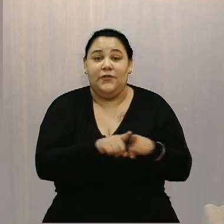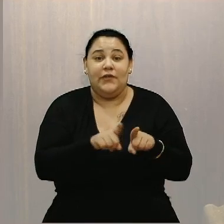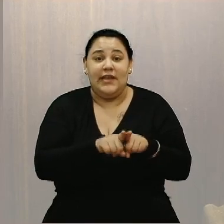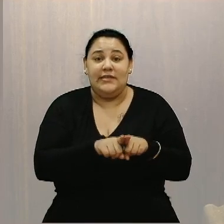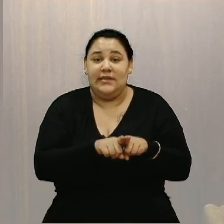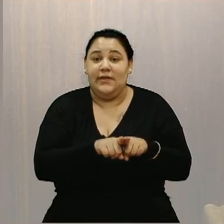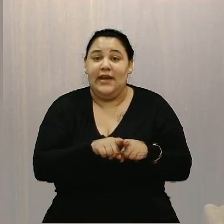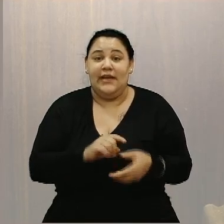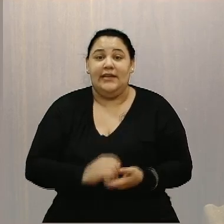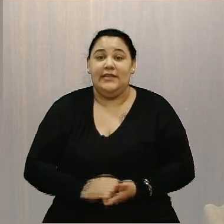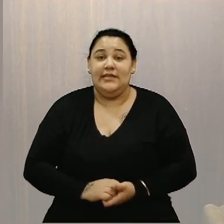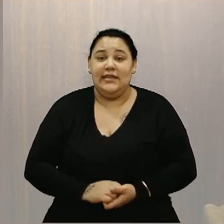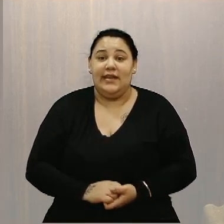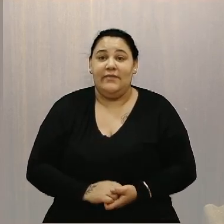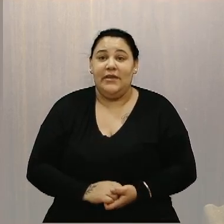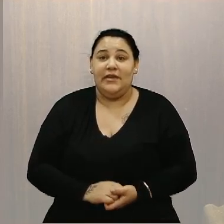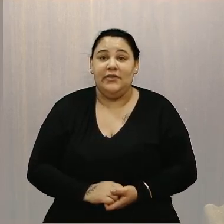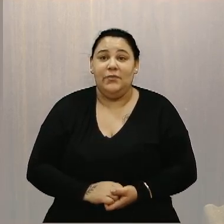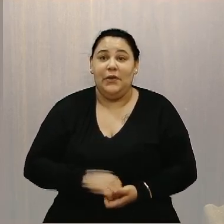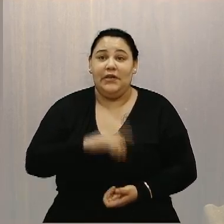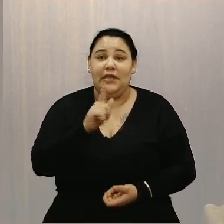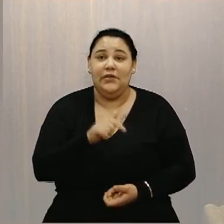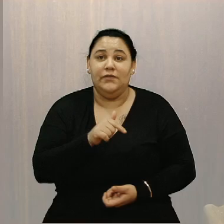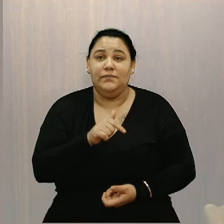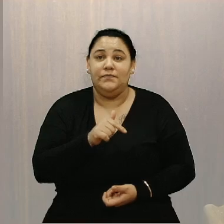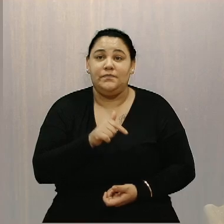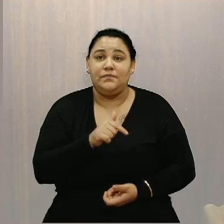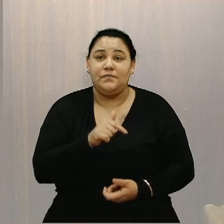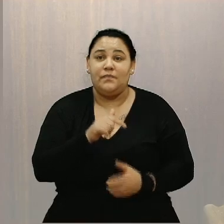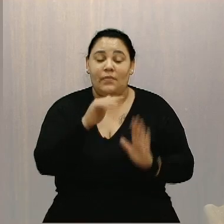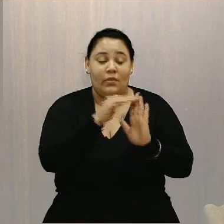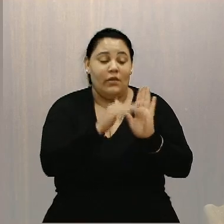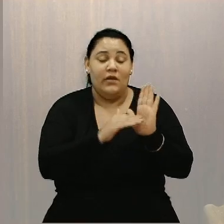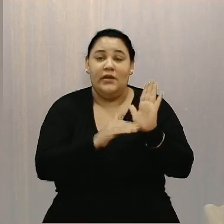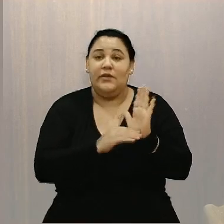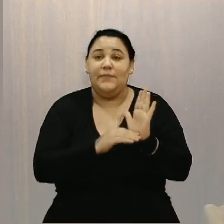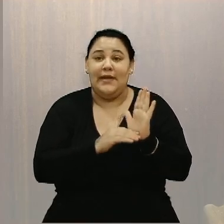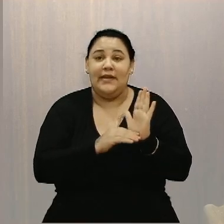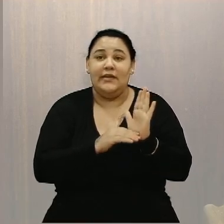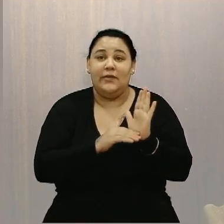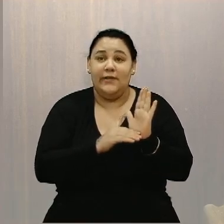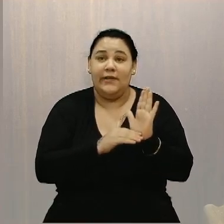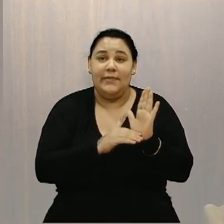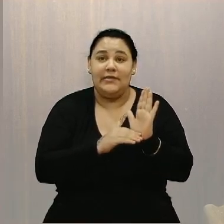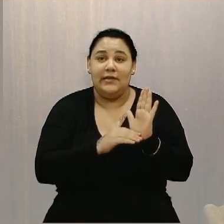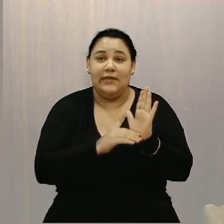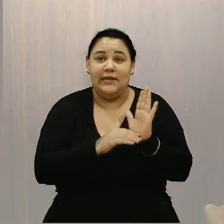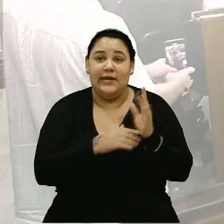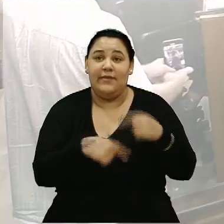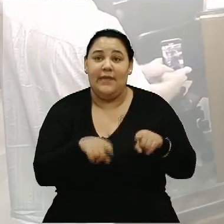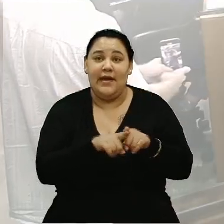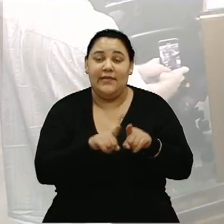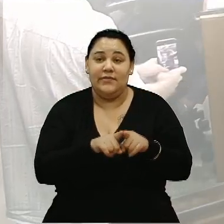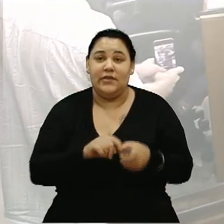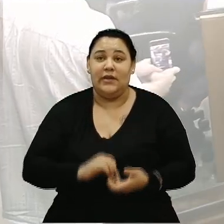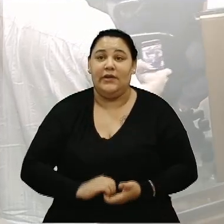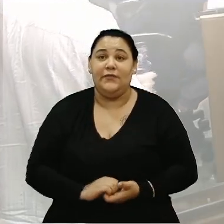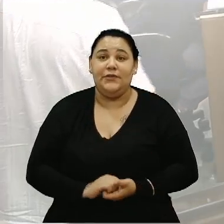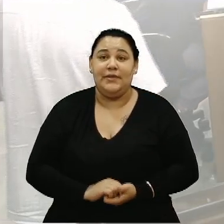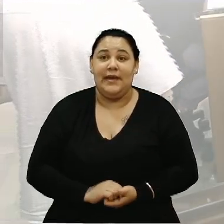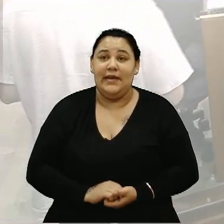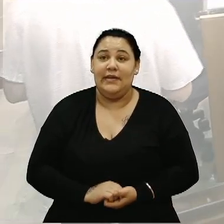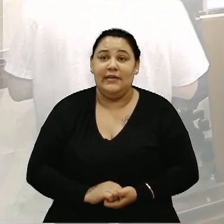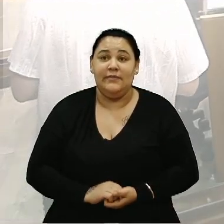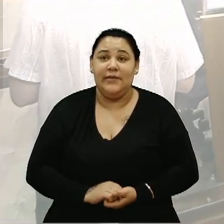de Caxias, que não sabe solucionar nem os problemas simples, nem os problemas mais complexos. Obrigado, vereadora. Eu quero entrar no